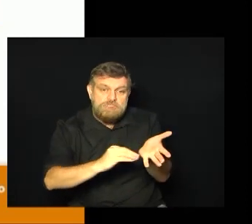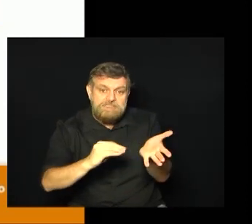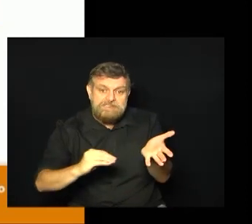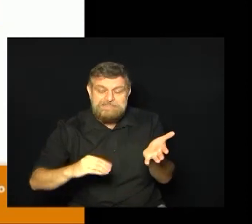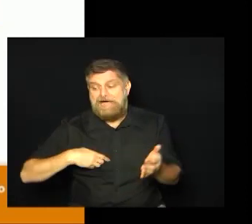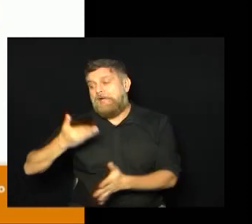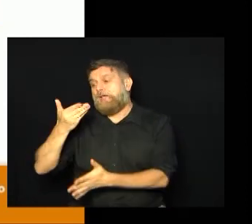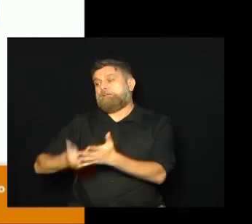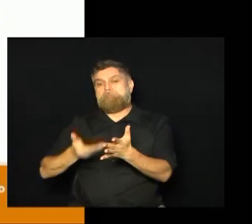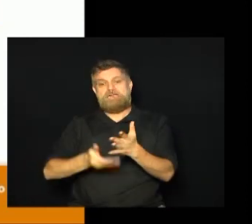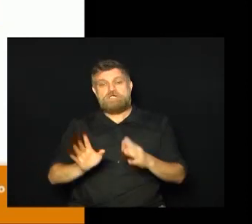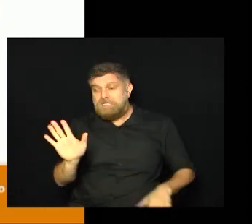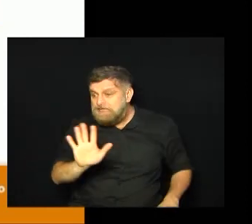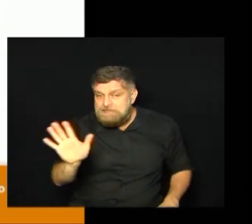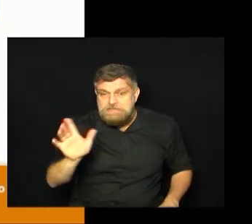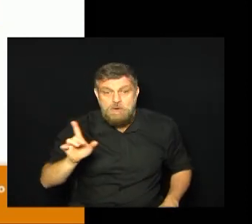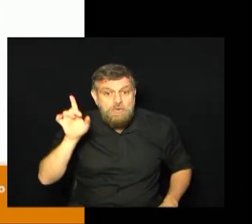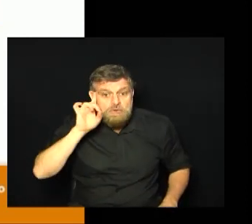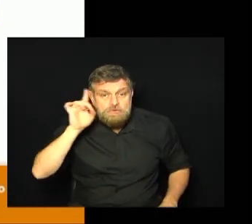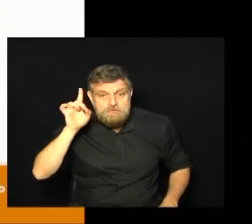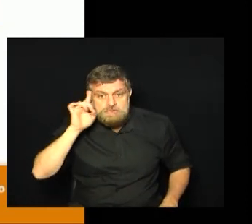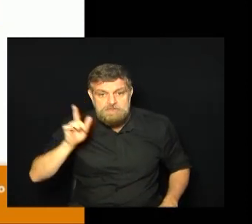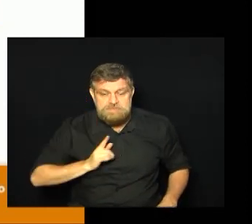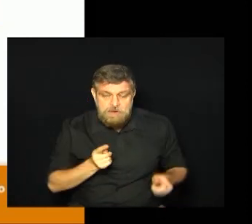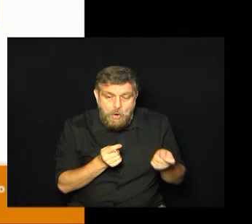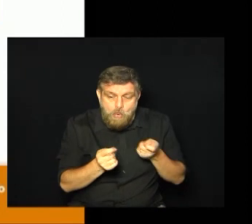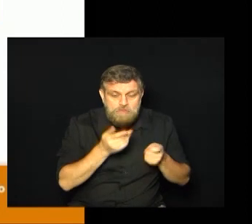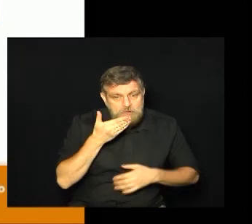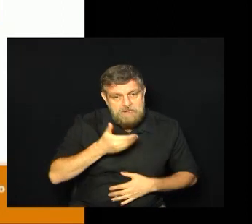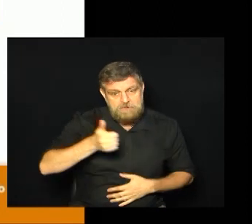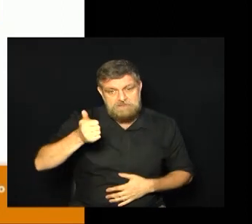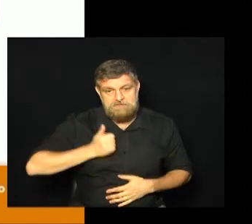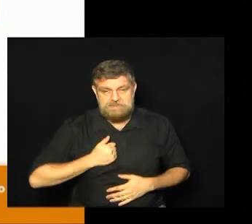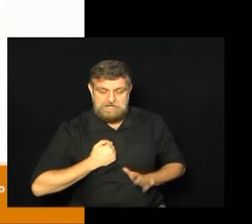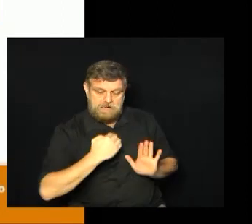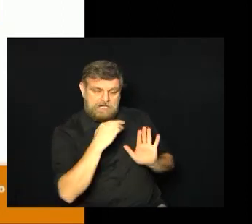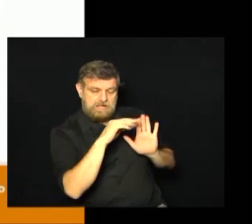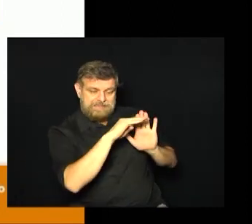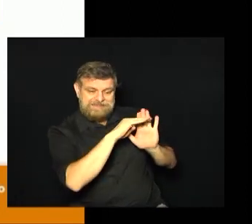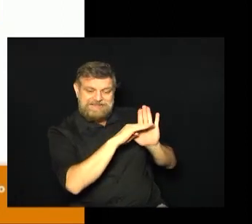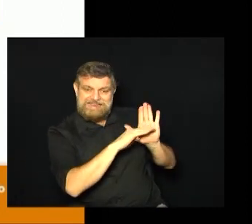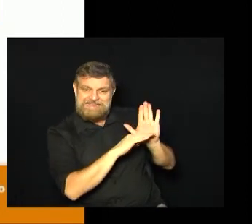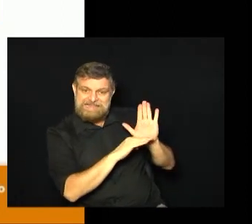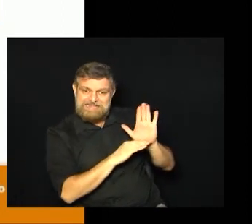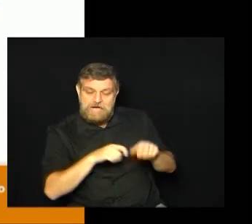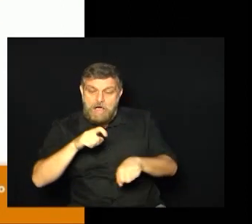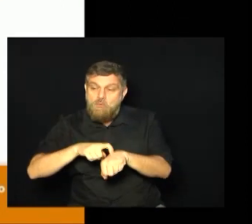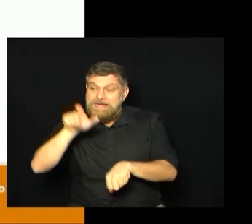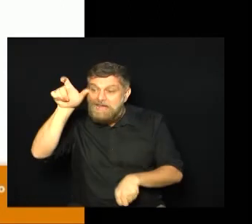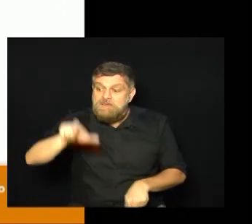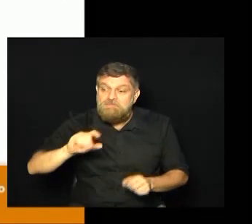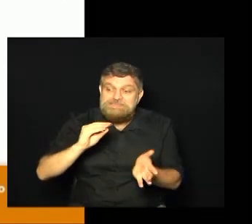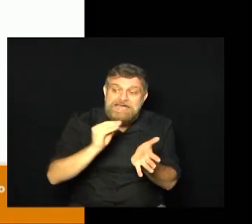Perdi o comprovante, não vai lá ver no dia, é só para um controle melhor, mas vai ter uma listagem no dia D com o horário em que você